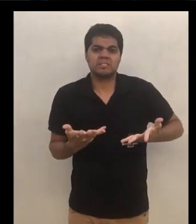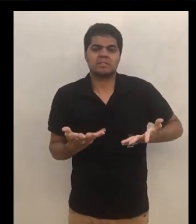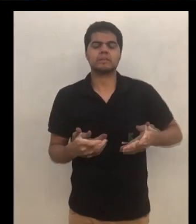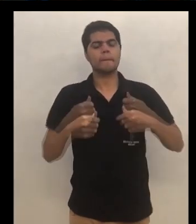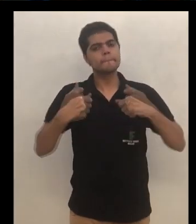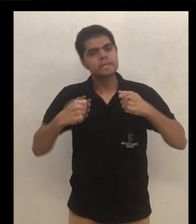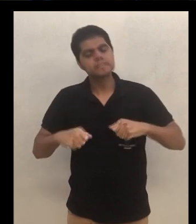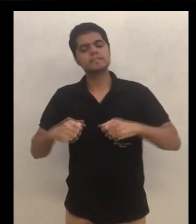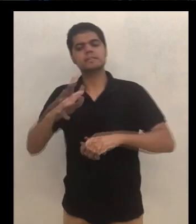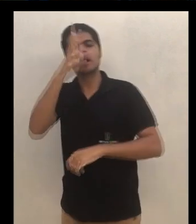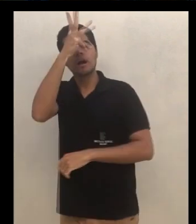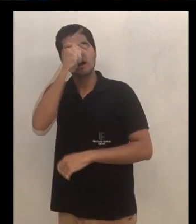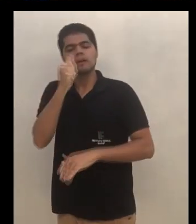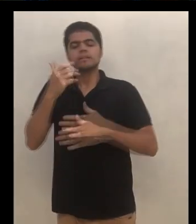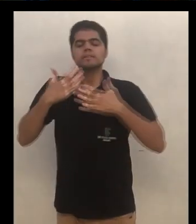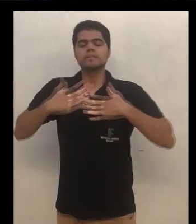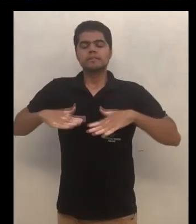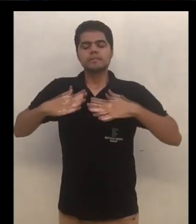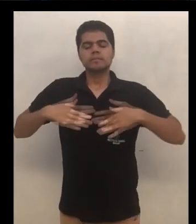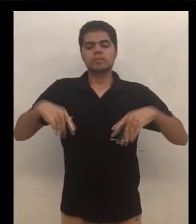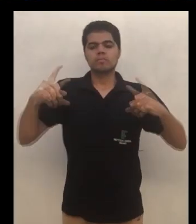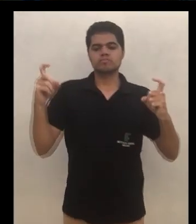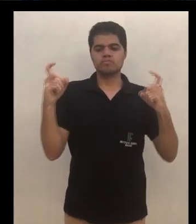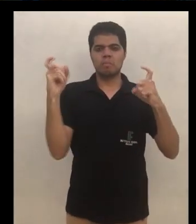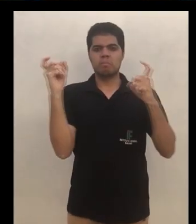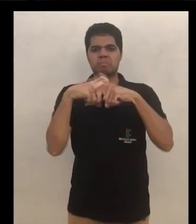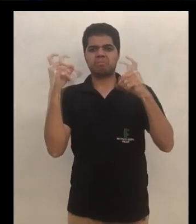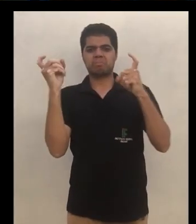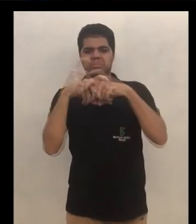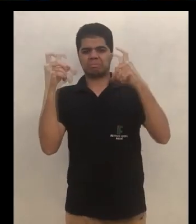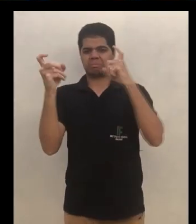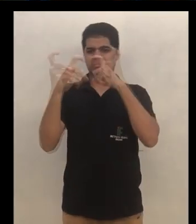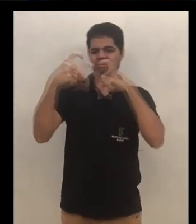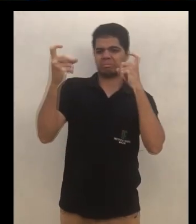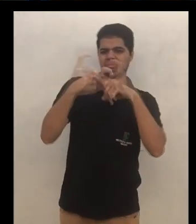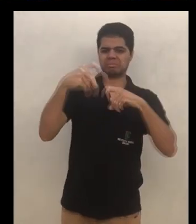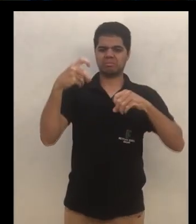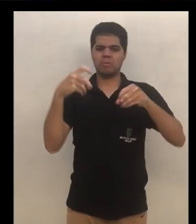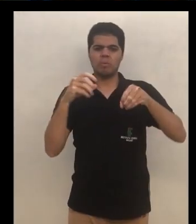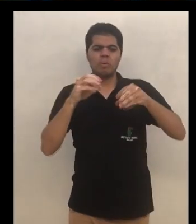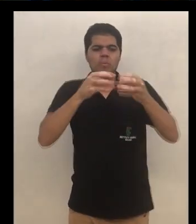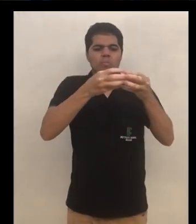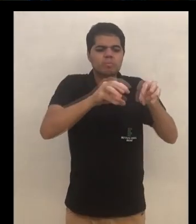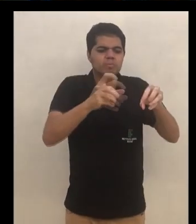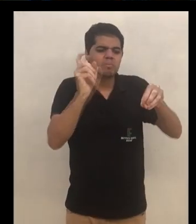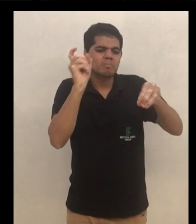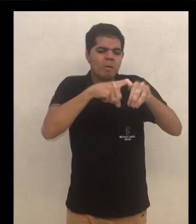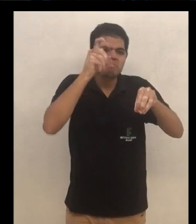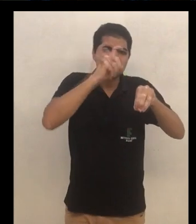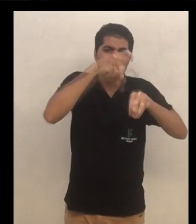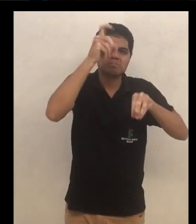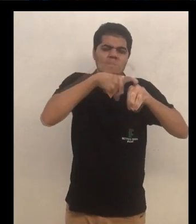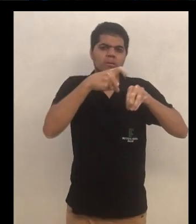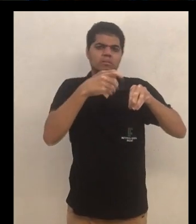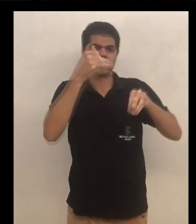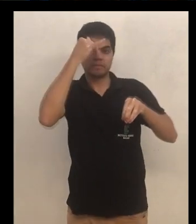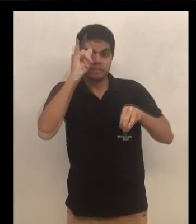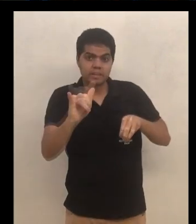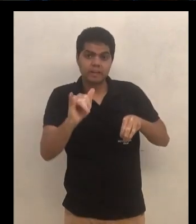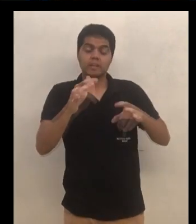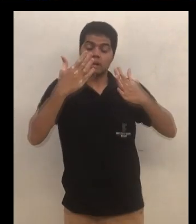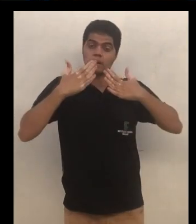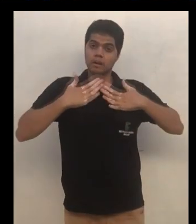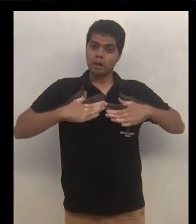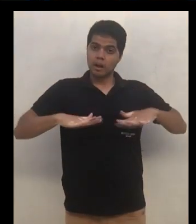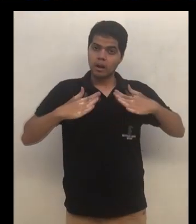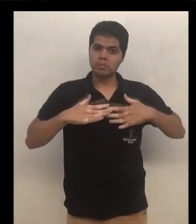tenha uma tranquilidade de não bicar outra porque o espaço está pequeno, ou bicar os ovos, tá? Ou mesmo o animal não ficar